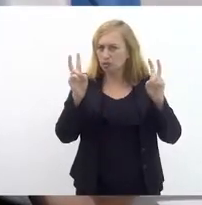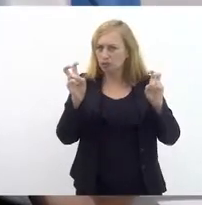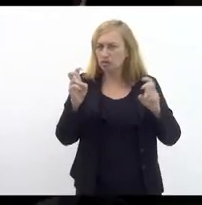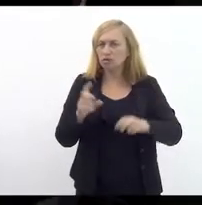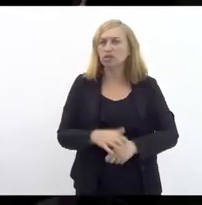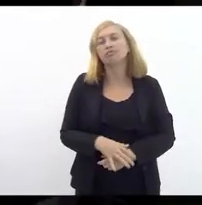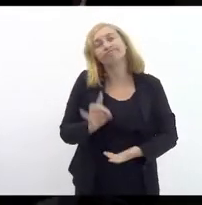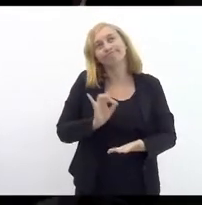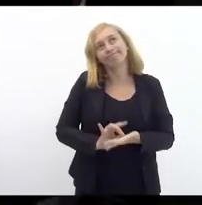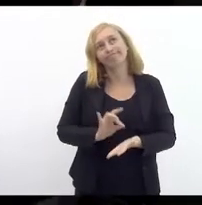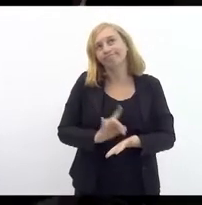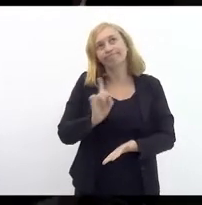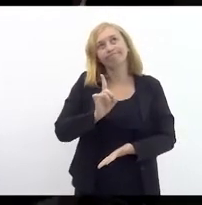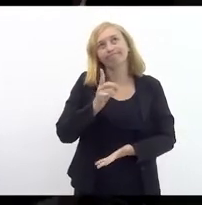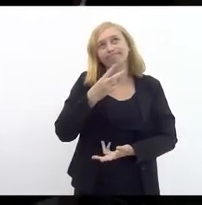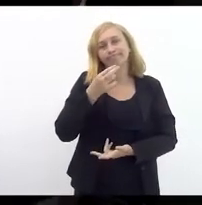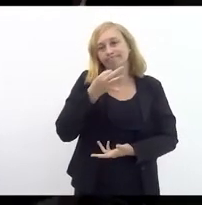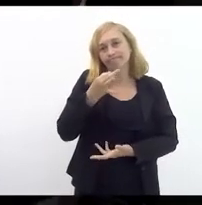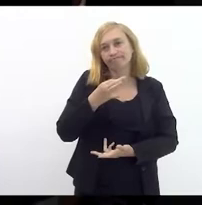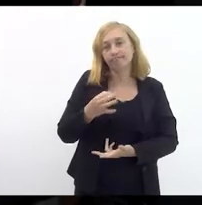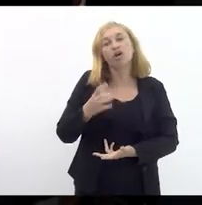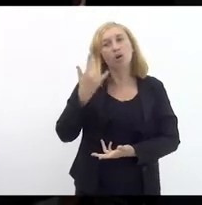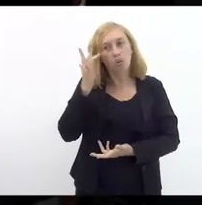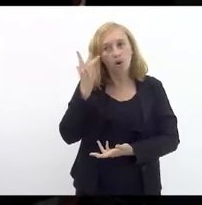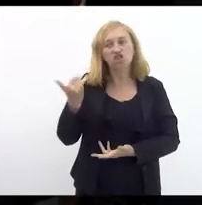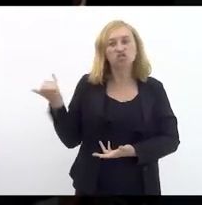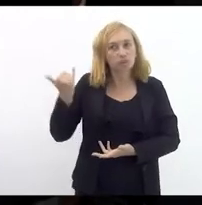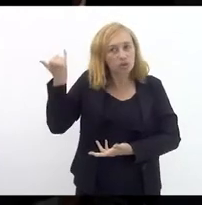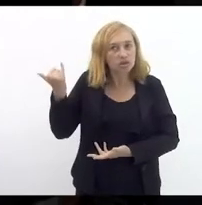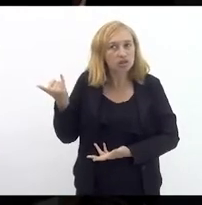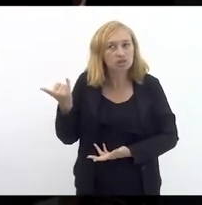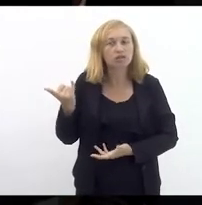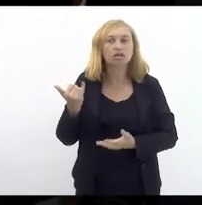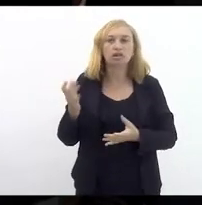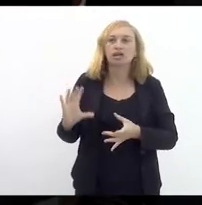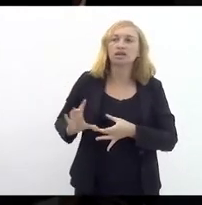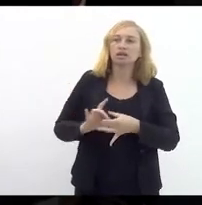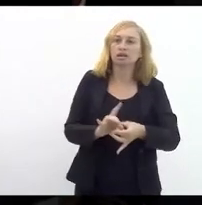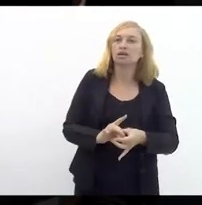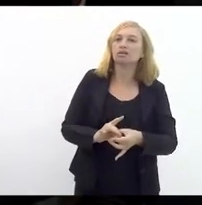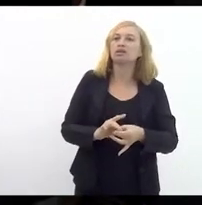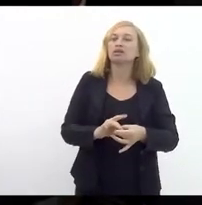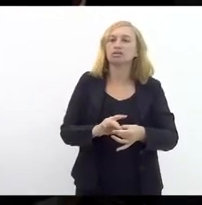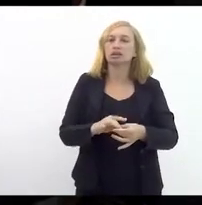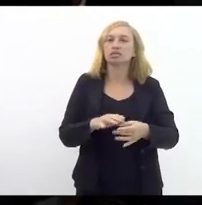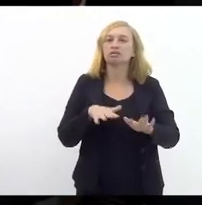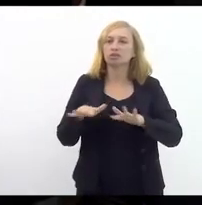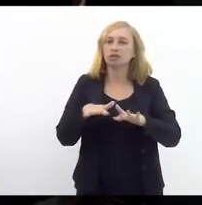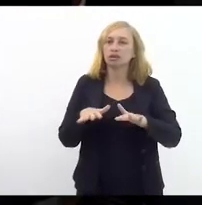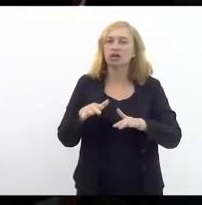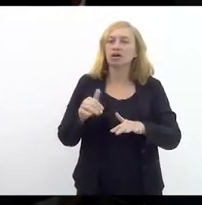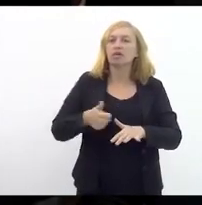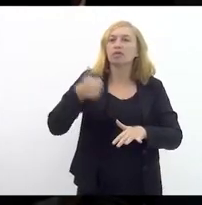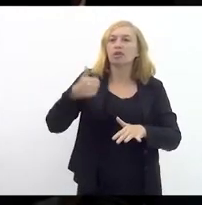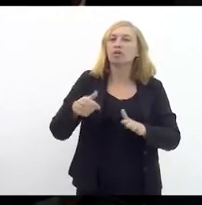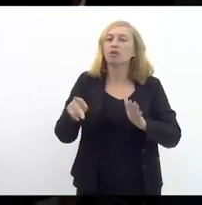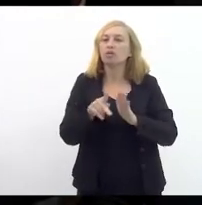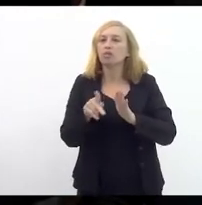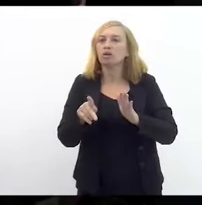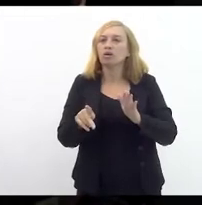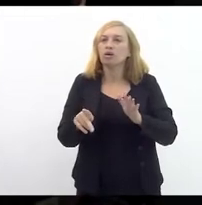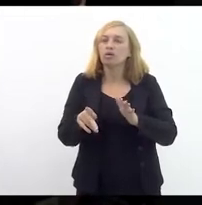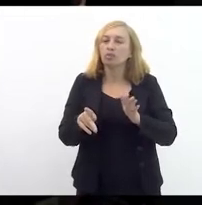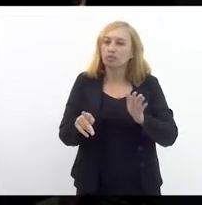na verdade, não tenho opinião. Hoje eu acho importante, na verdade, você incrementar a mobilidade. Eu acho que esse projeto que existe hoje no Pacto é